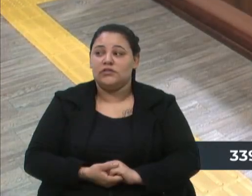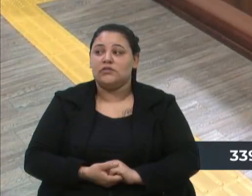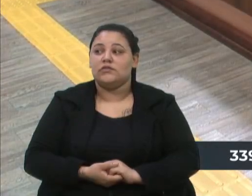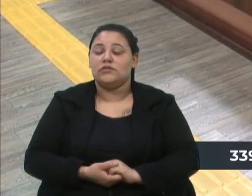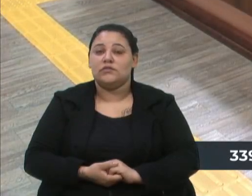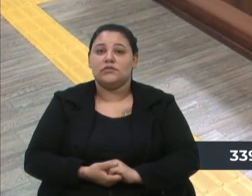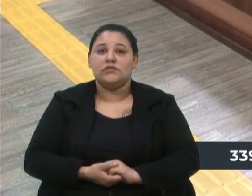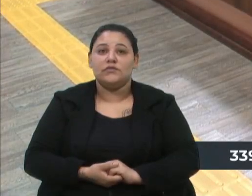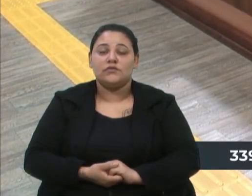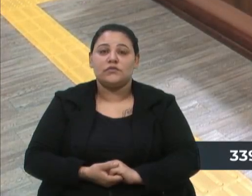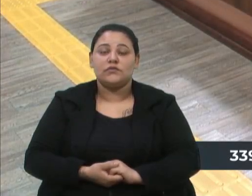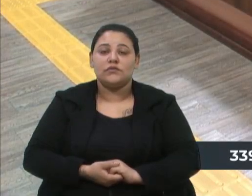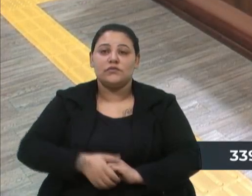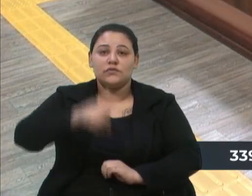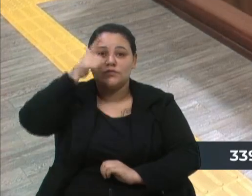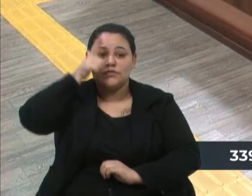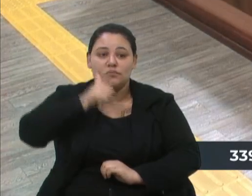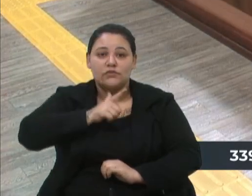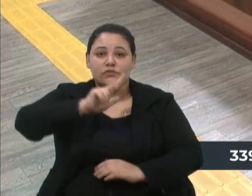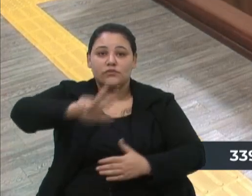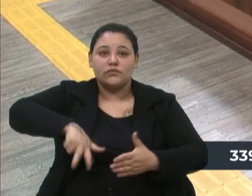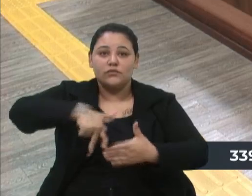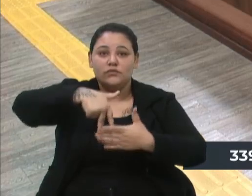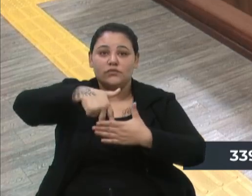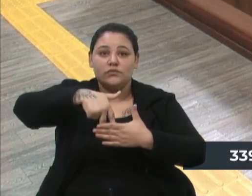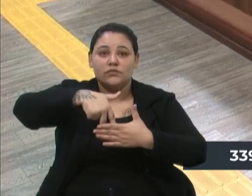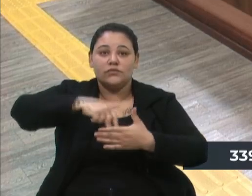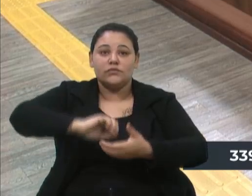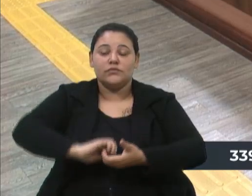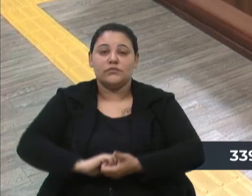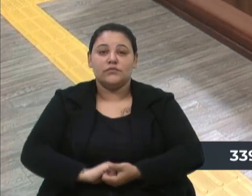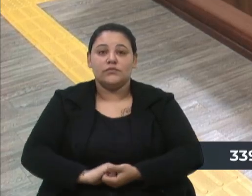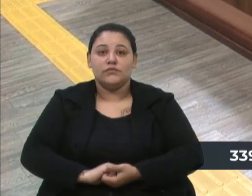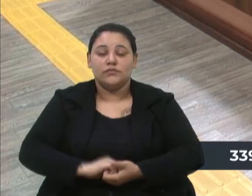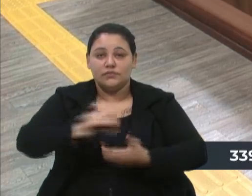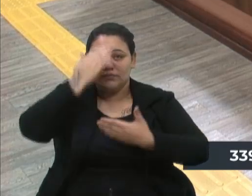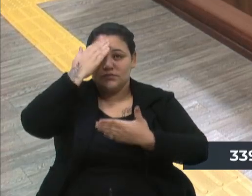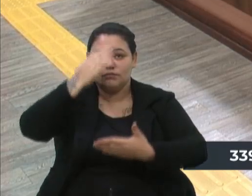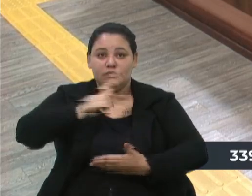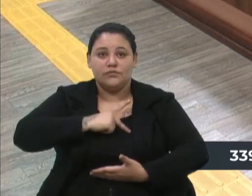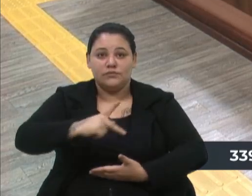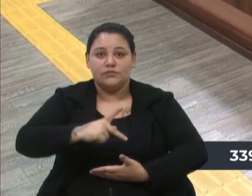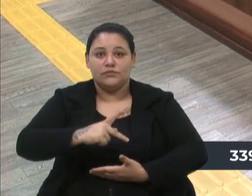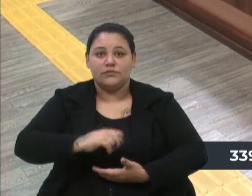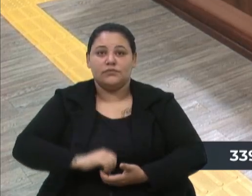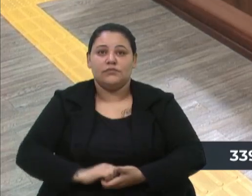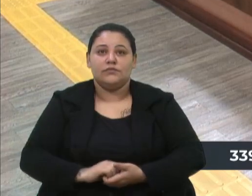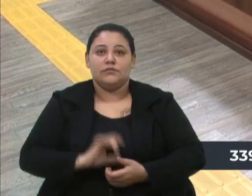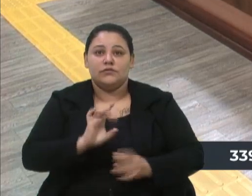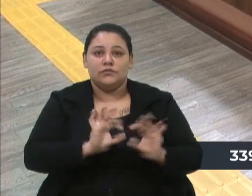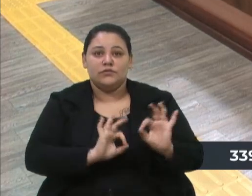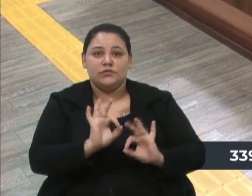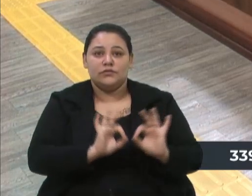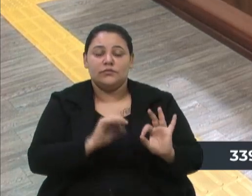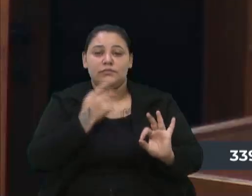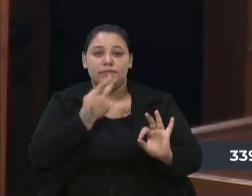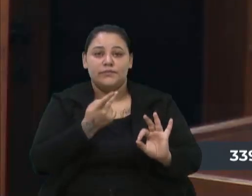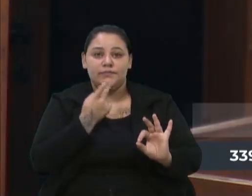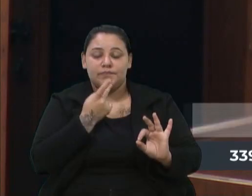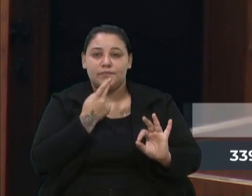Lucas caiato na Tribuna Obrigado Presidente vamos lá time organizado para falar